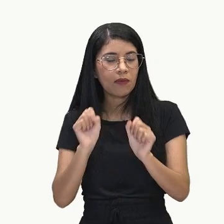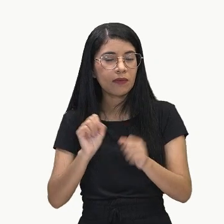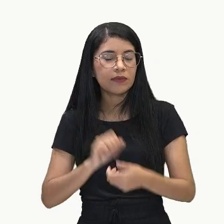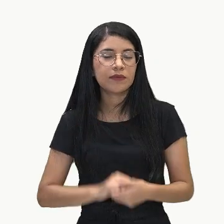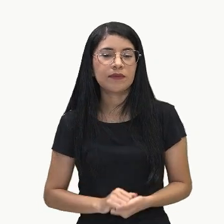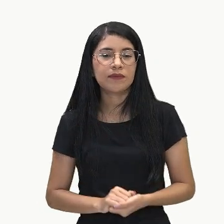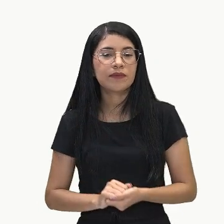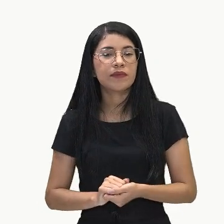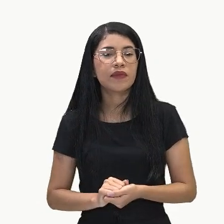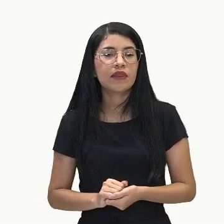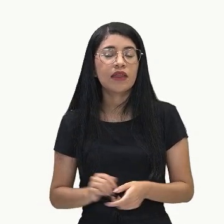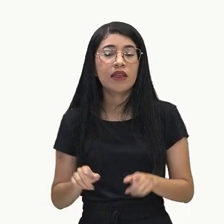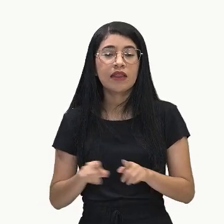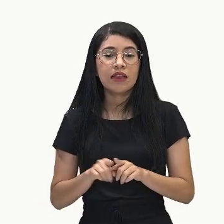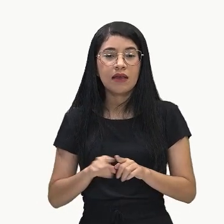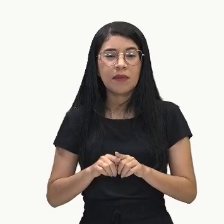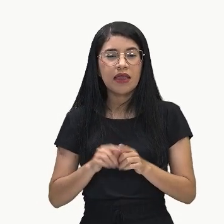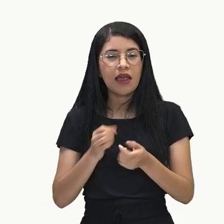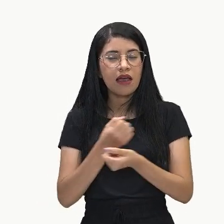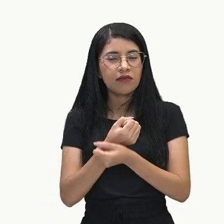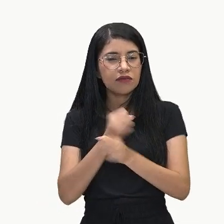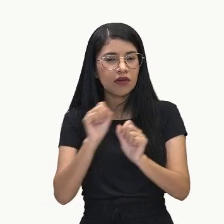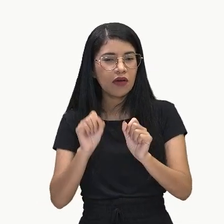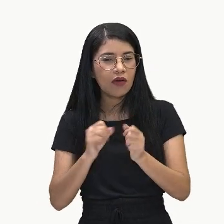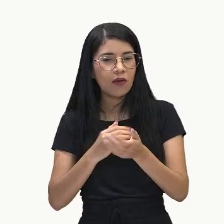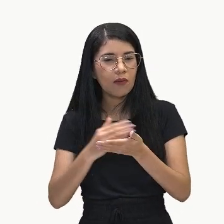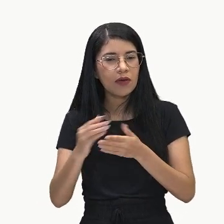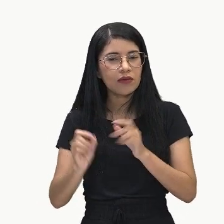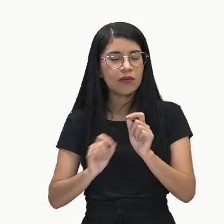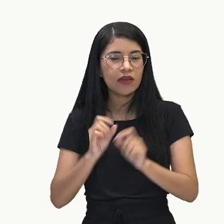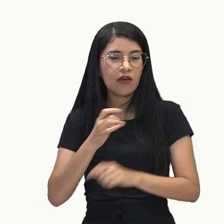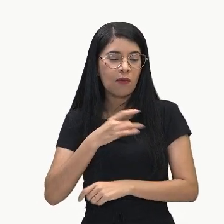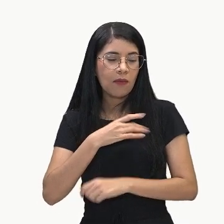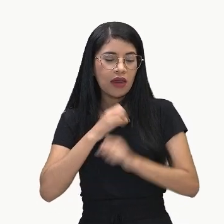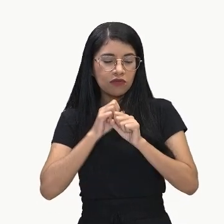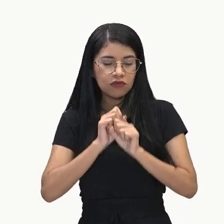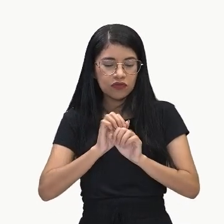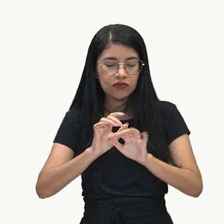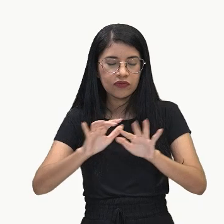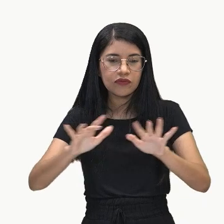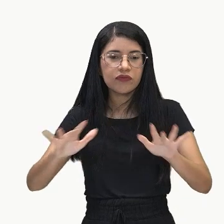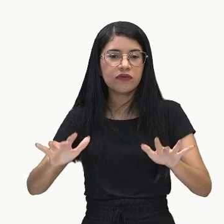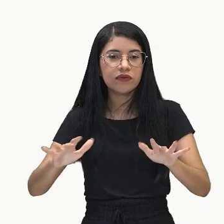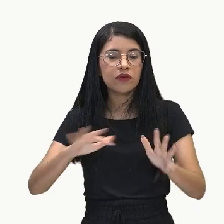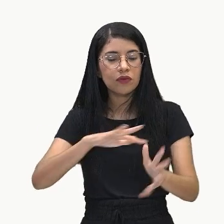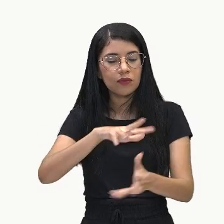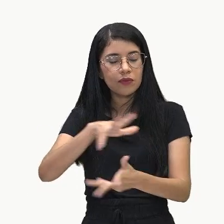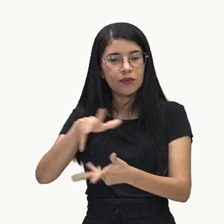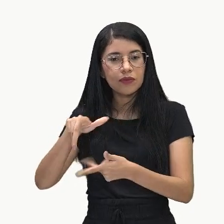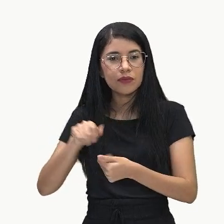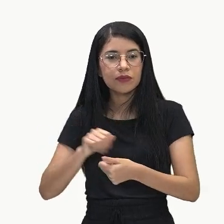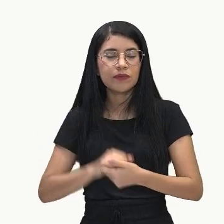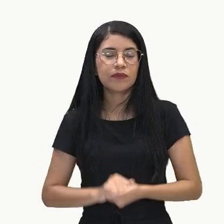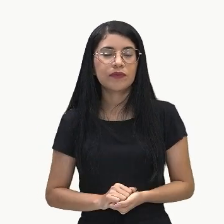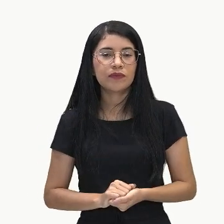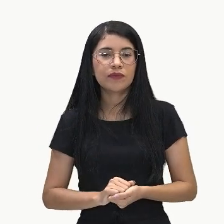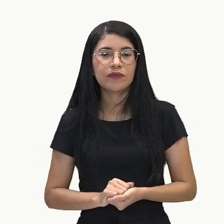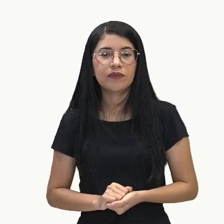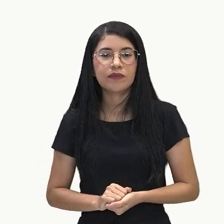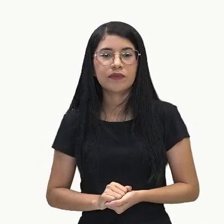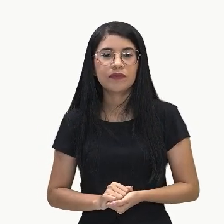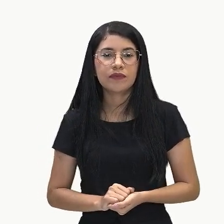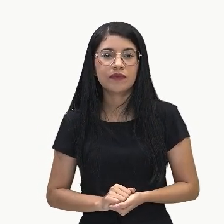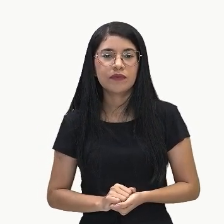A corrida nuclear difundiu medo por todo o planeta. Vamos lá, gente. Trouxe para você alguma informação bastante